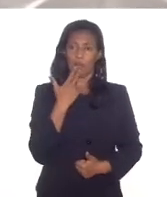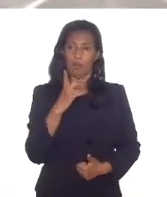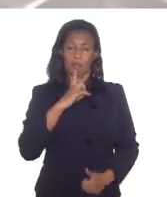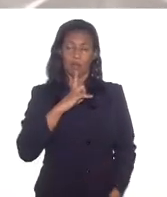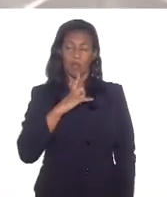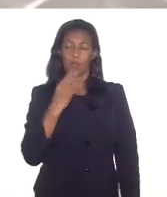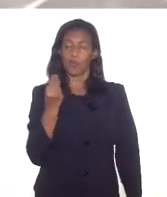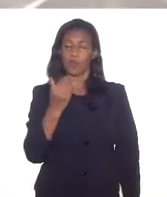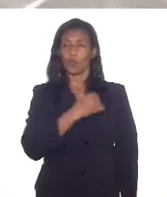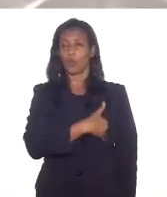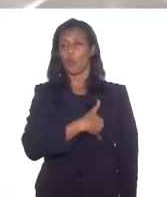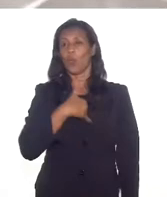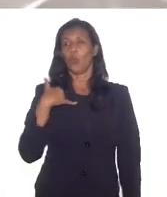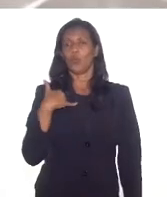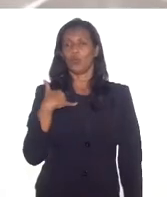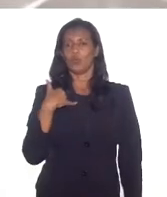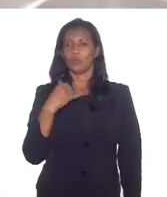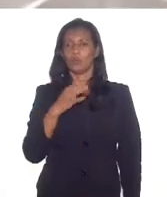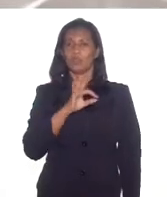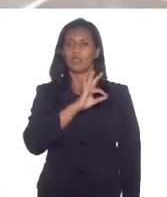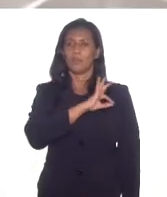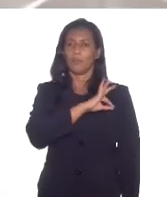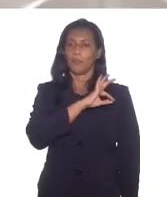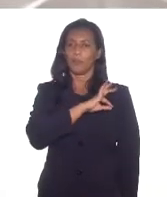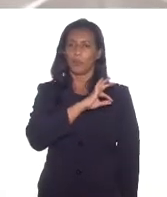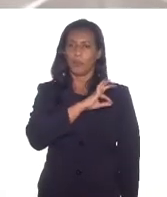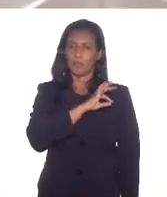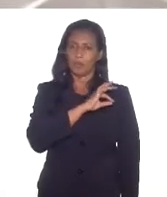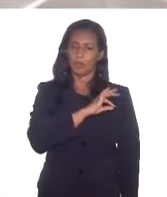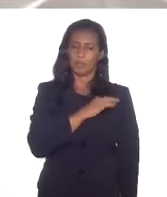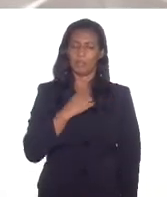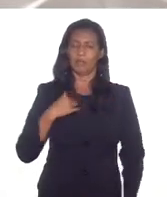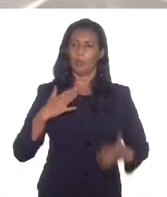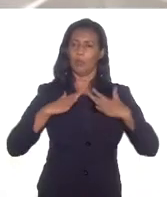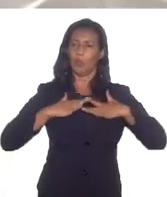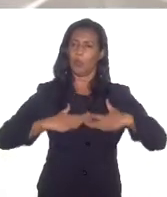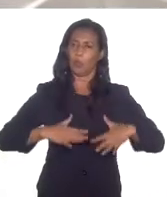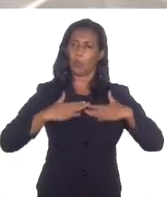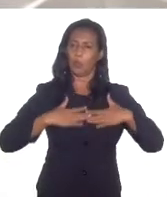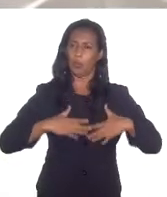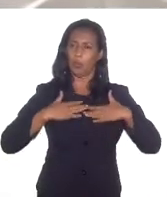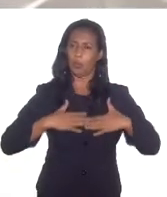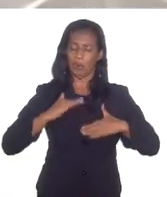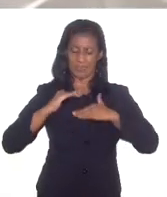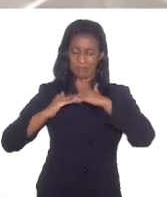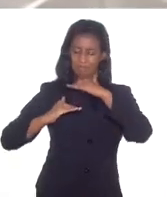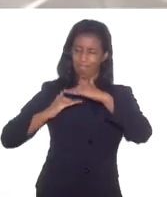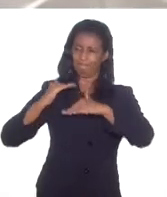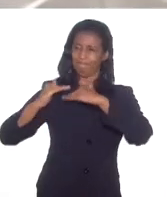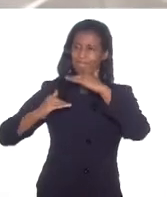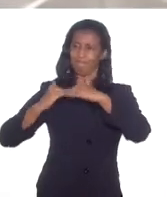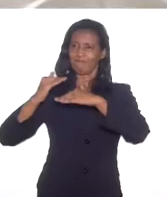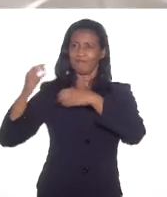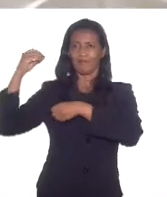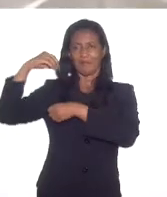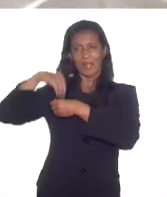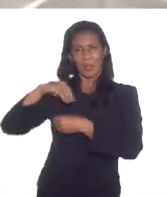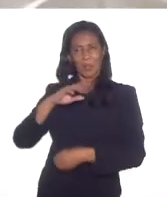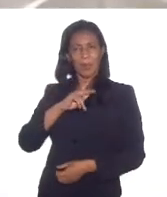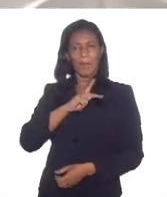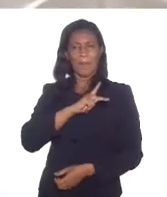muito orgulho de ser policial e tenho muita tranquilidade da carreira que eu construí como policial e